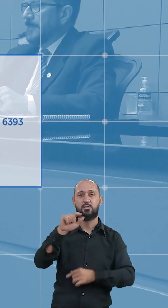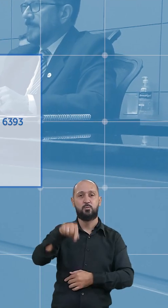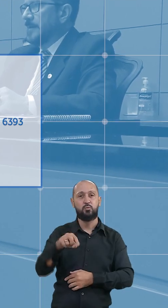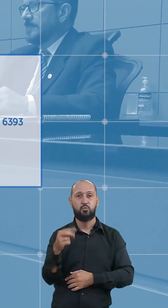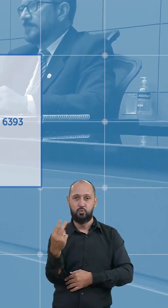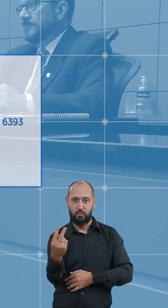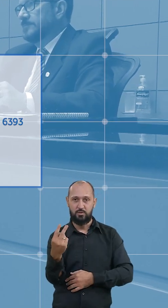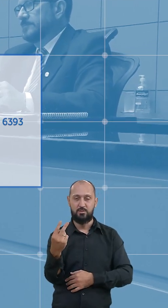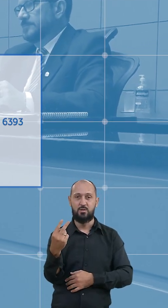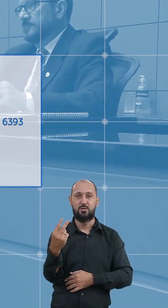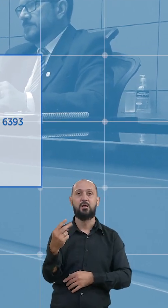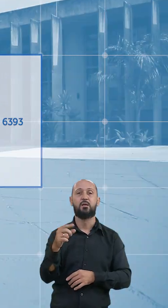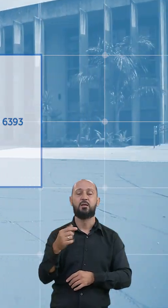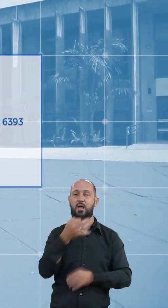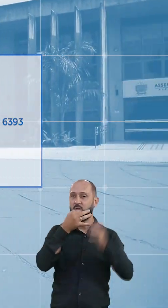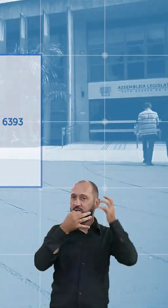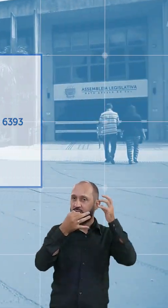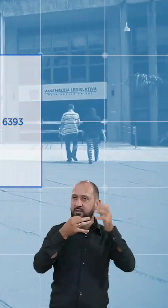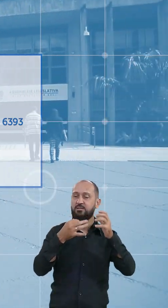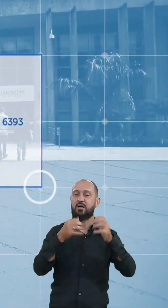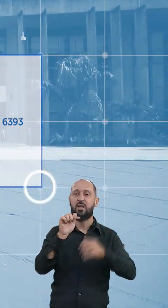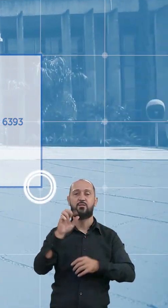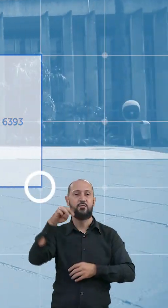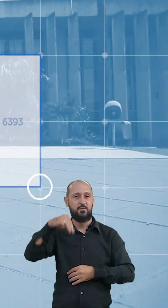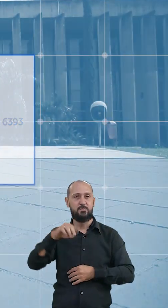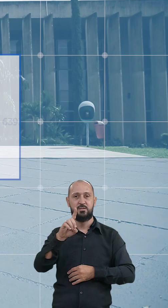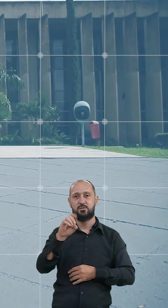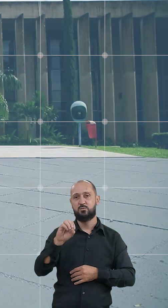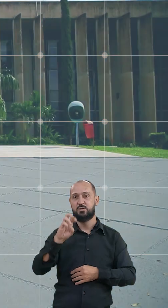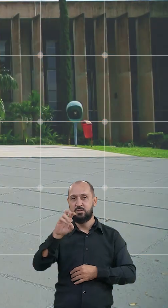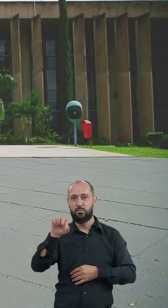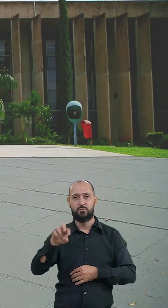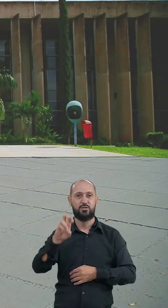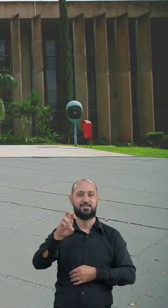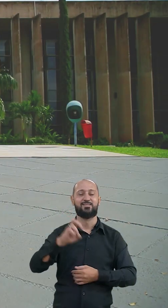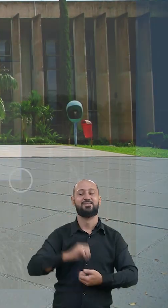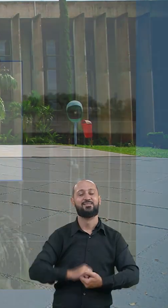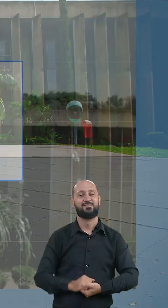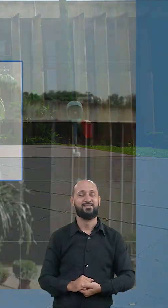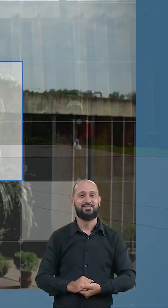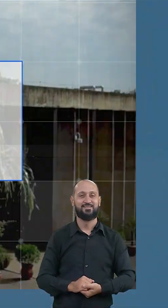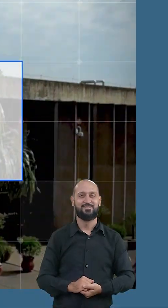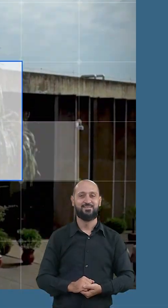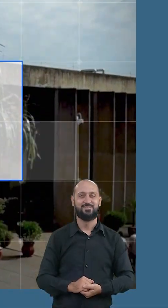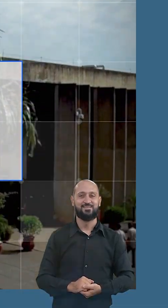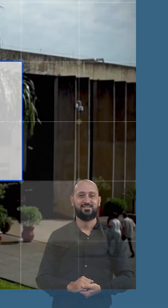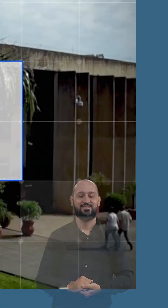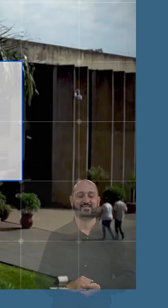canal 7.2 e a nossa rádio na FM 105.5.